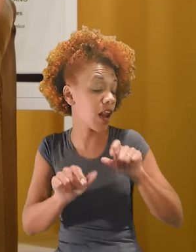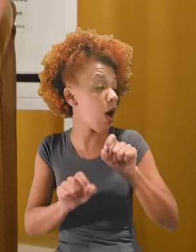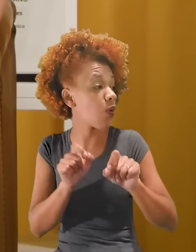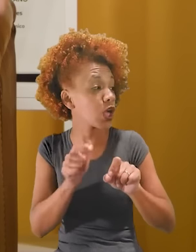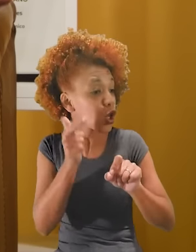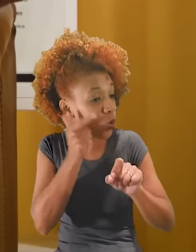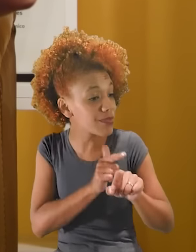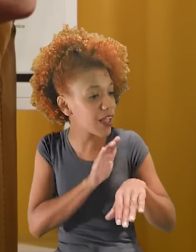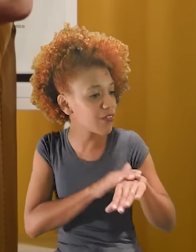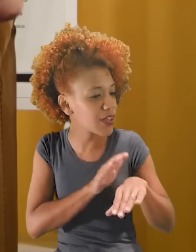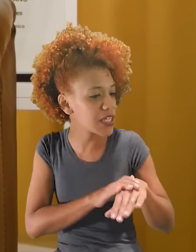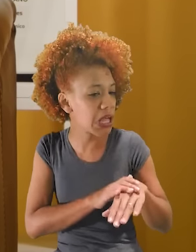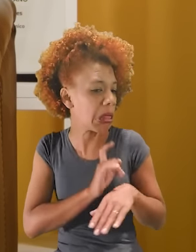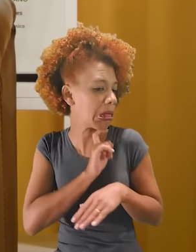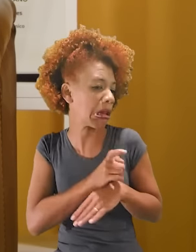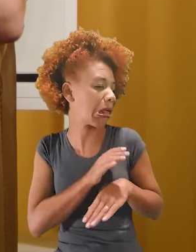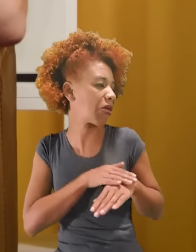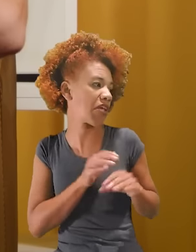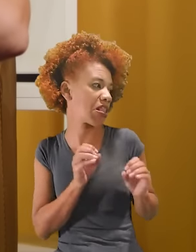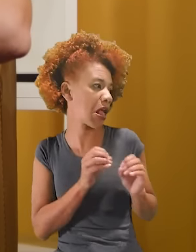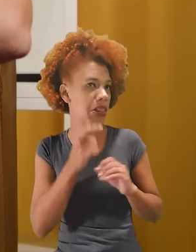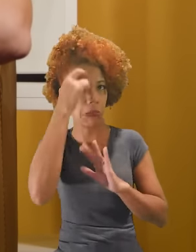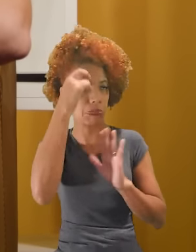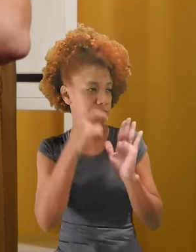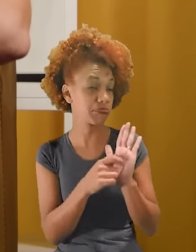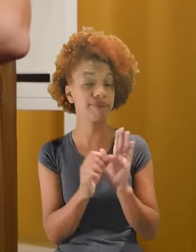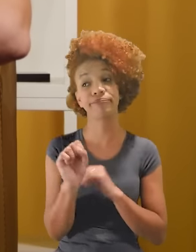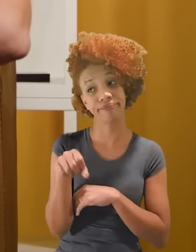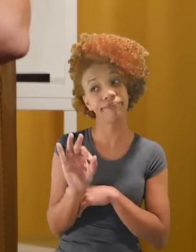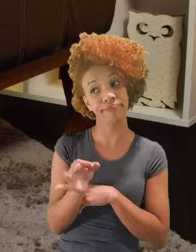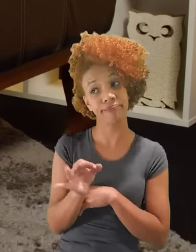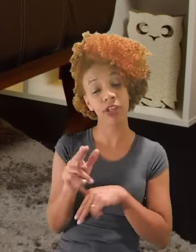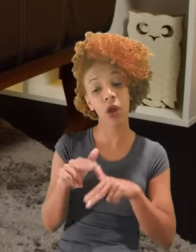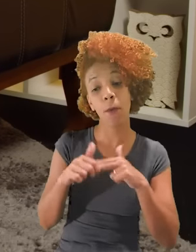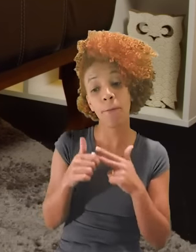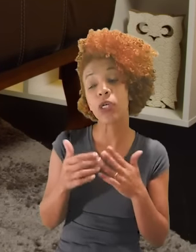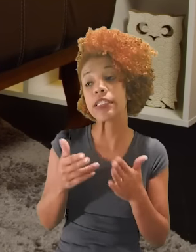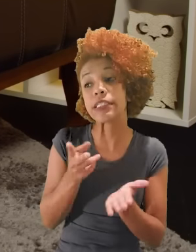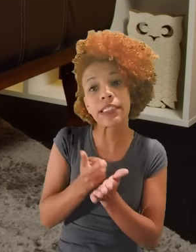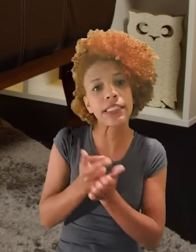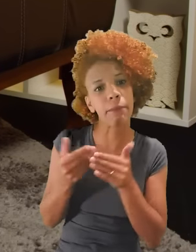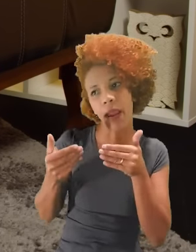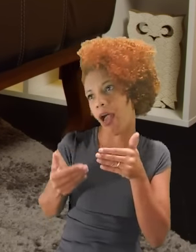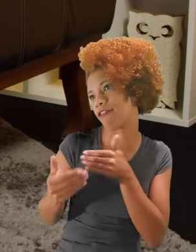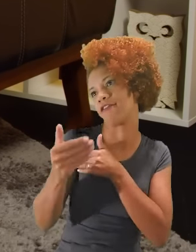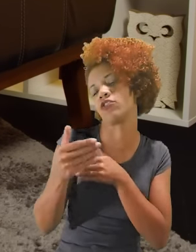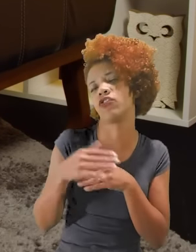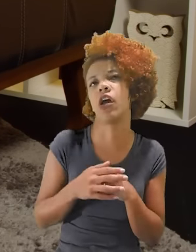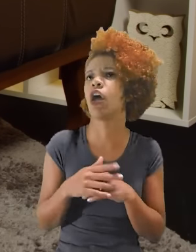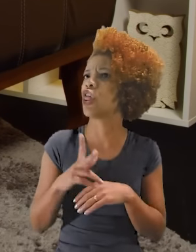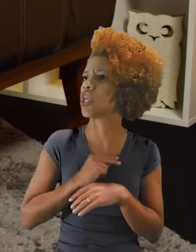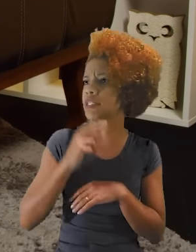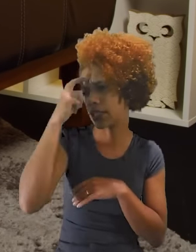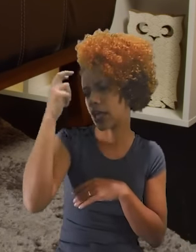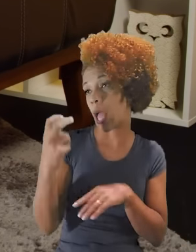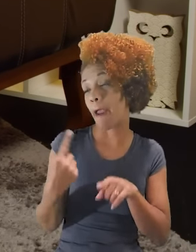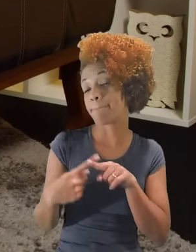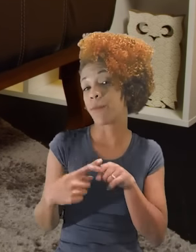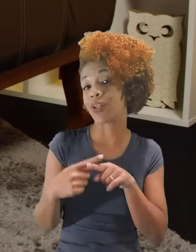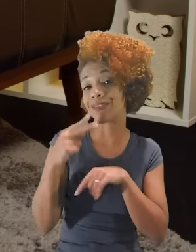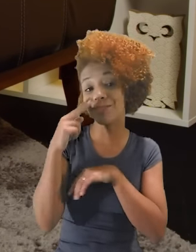que dá pra você fazer que ninguém fez com a porra da inteligência artificial. É isso aí. Por isso que esses caras estão sempre à frente, quando você fala assim, puta, o cara é genial, porque o